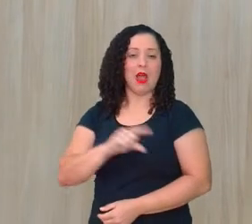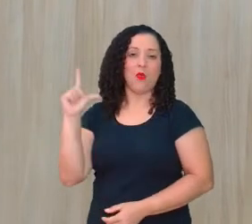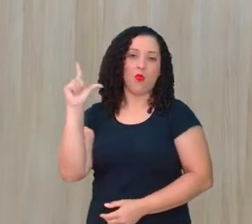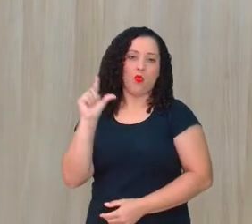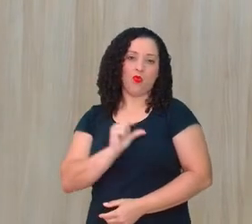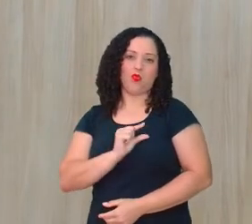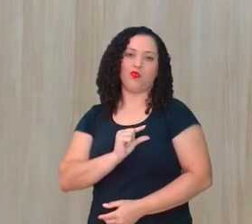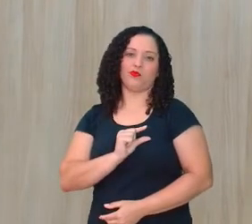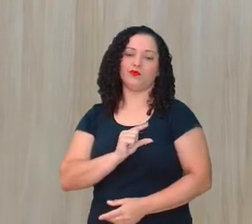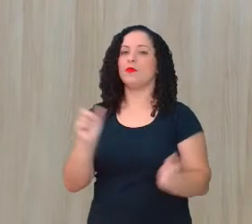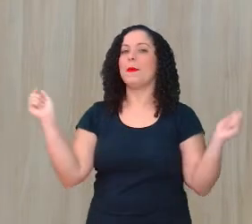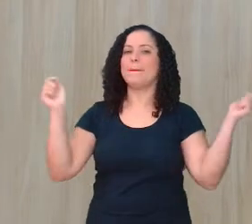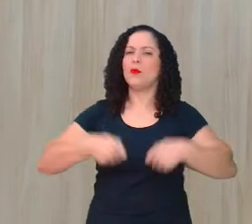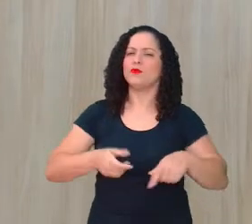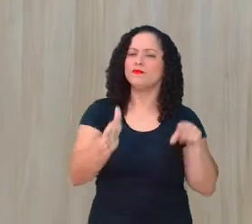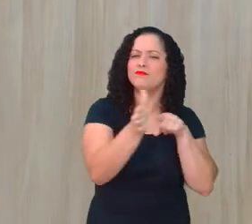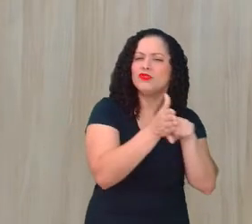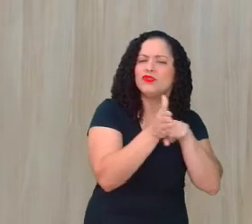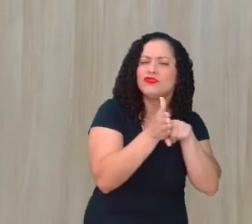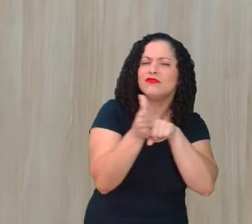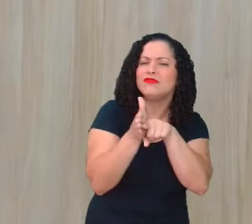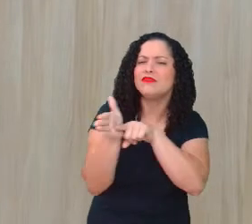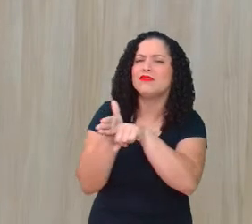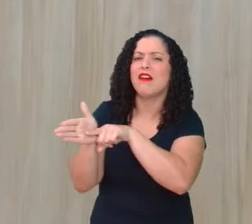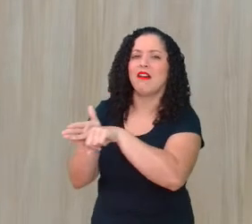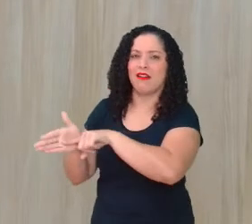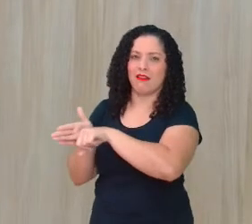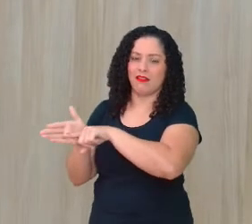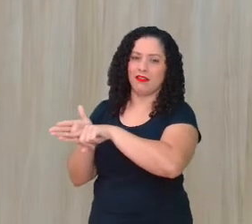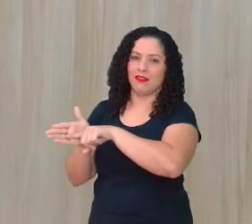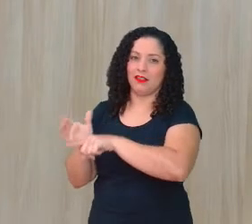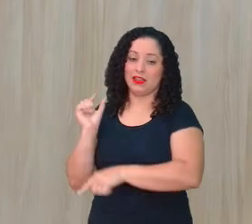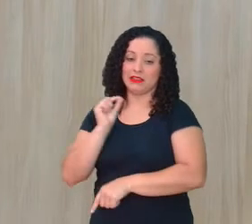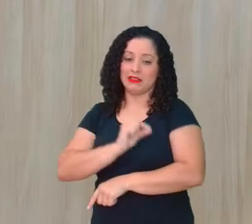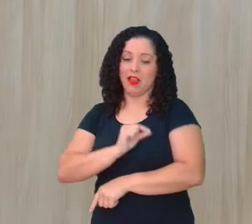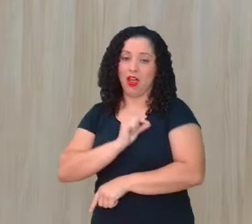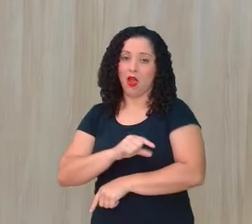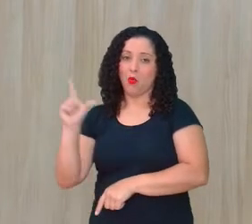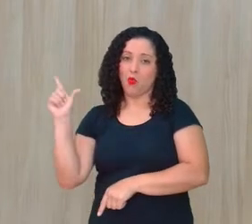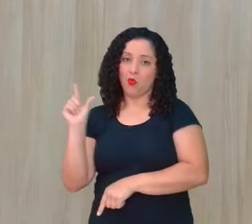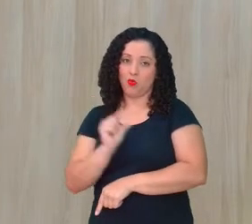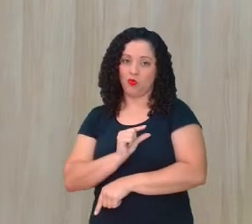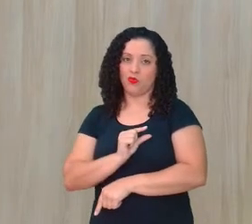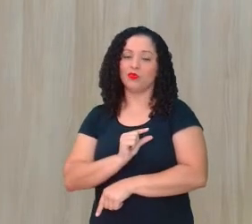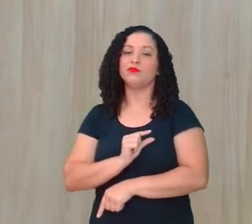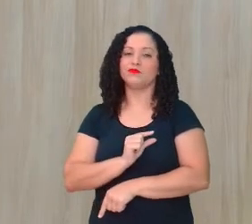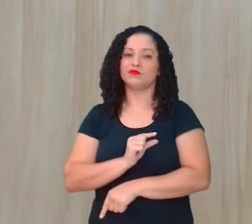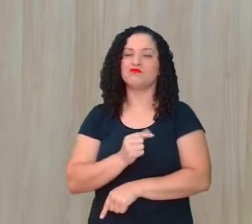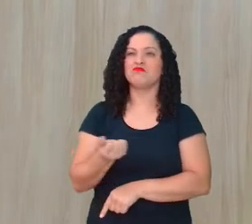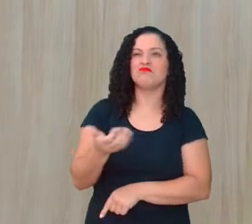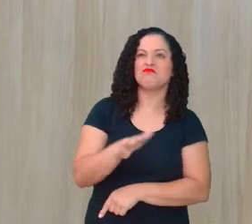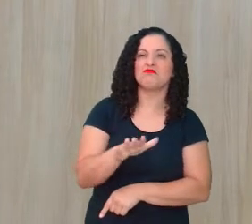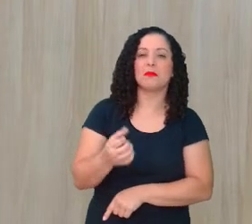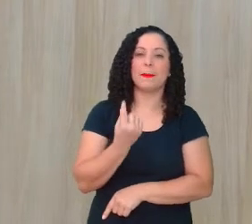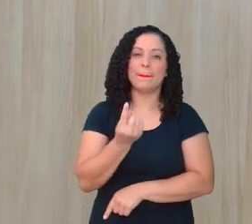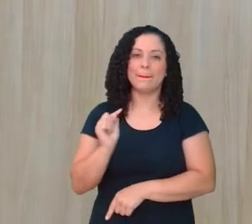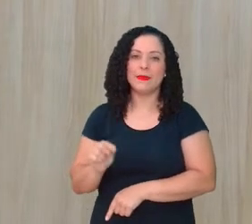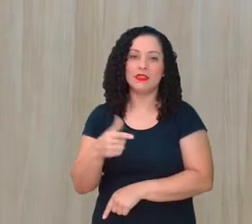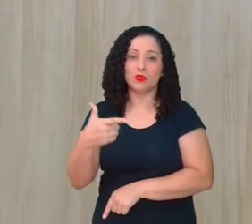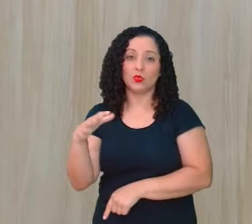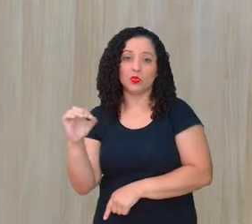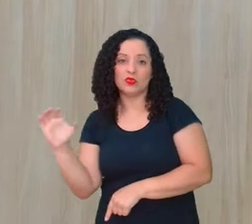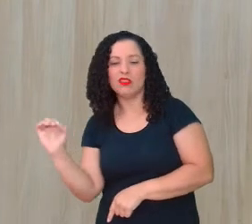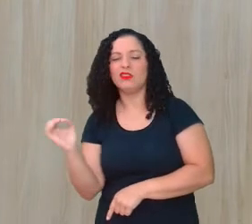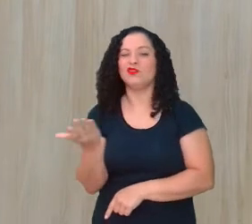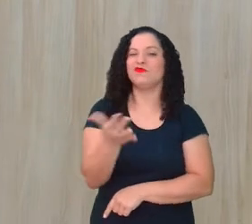inclusive pesquisar na internet, que o nosso salário mínimo, está em torno de 1.200, 1.200 e